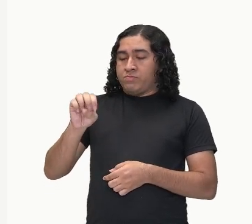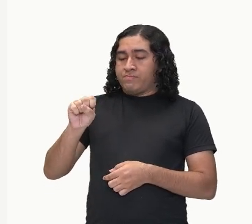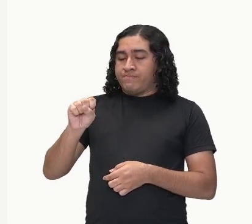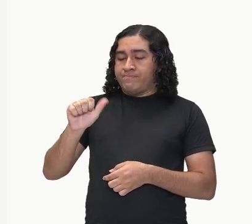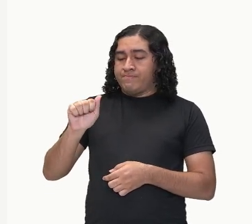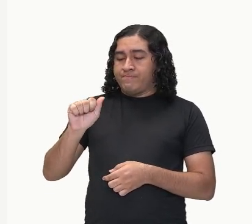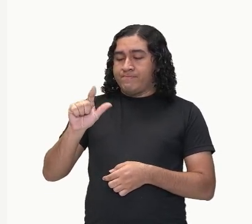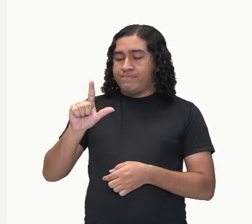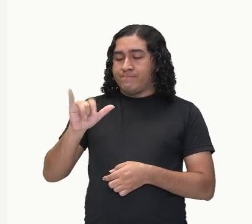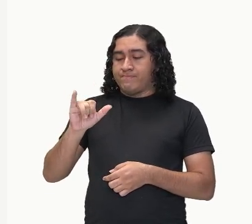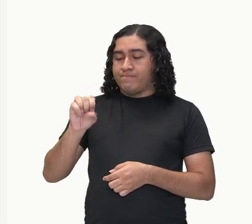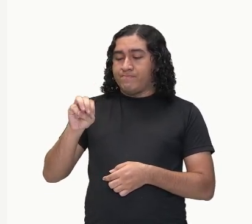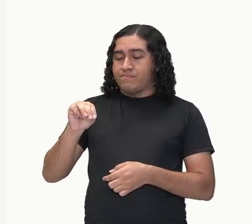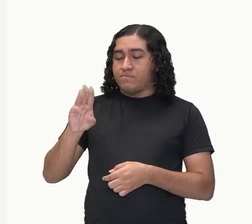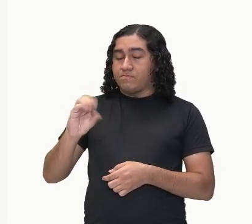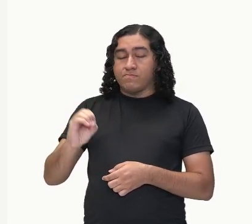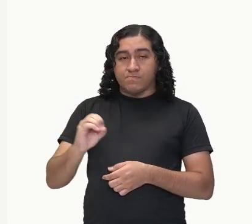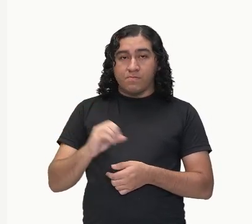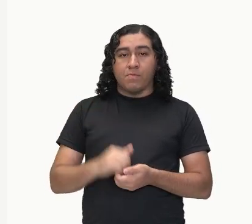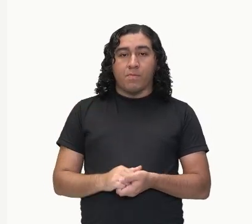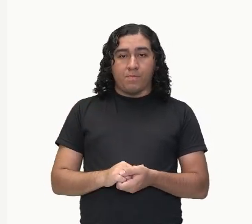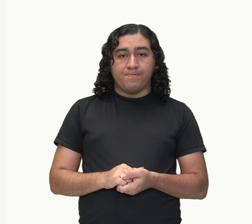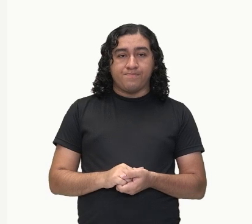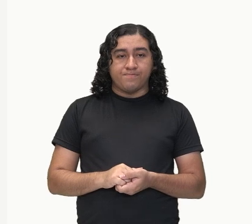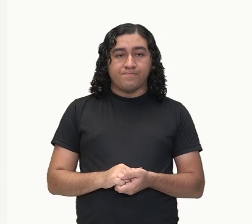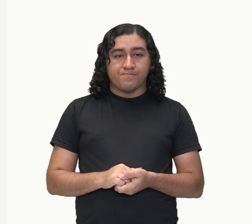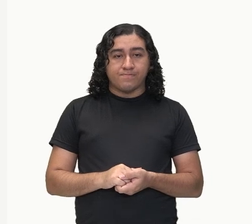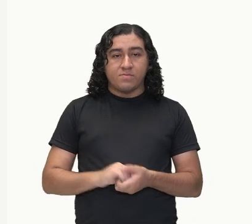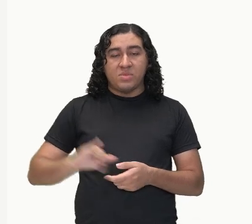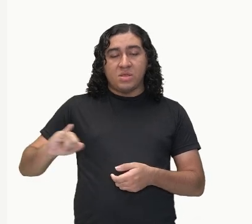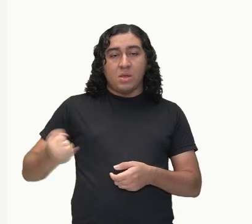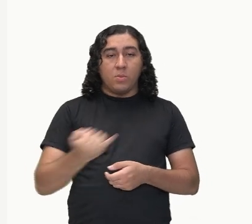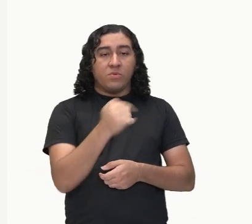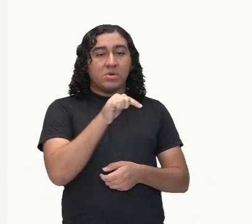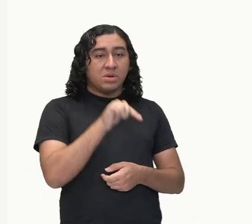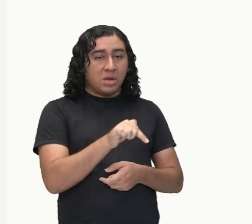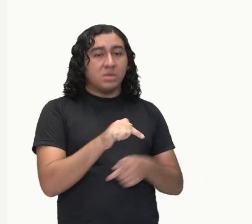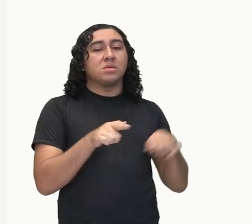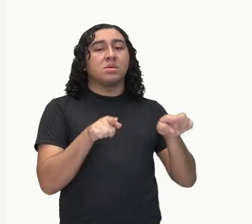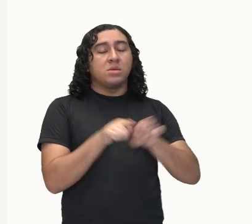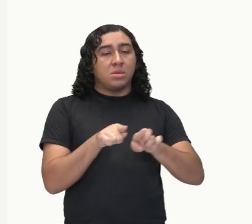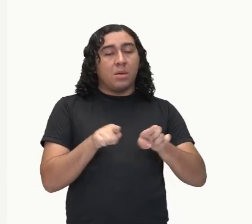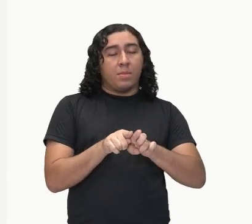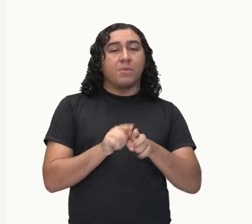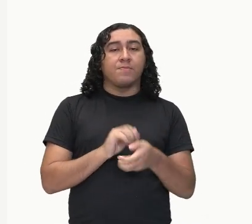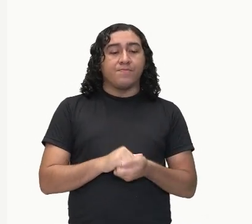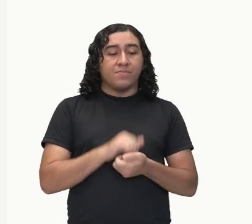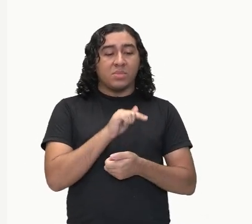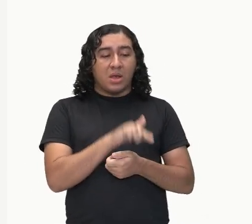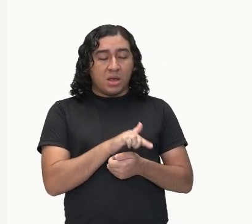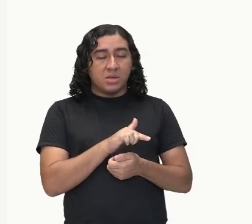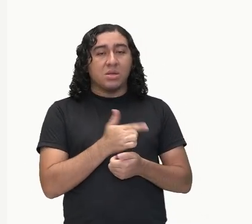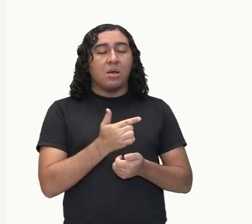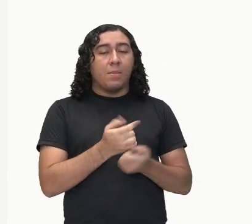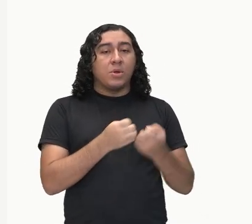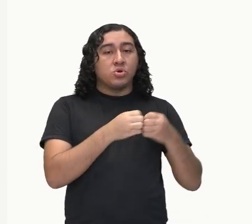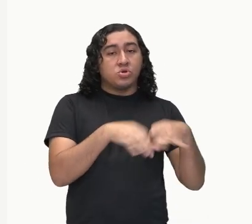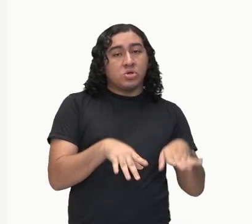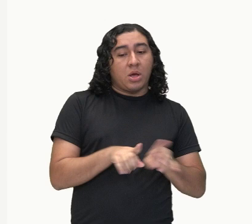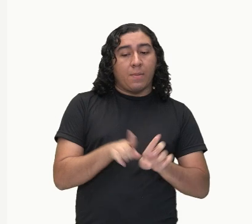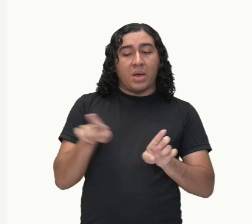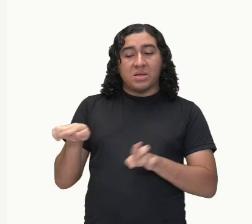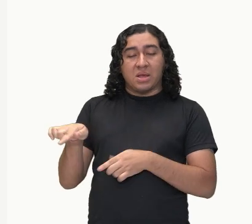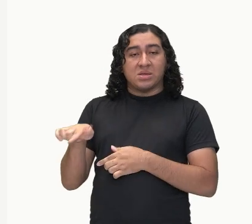prejudicada pela outra, que esta seja afetada, sem que esta